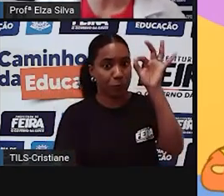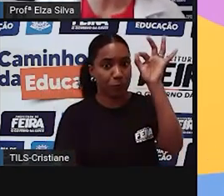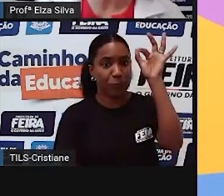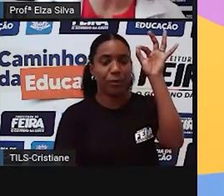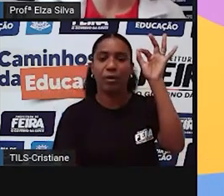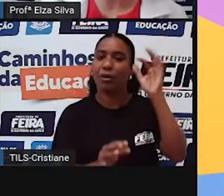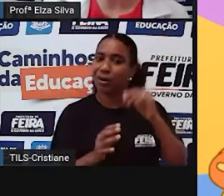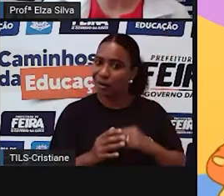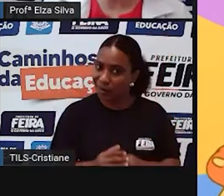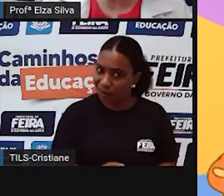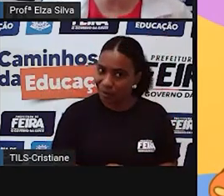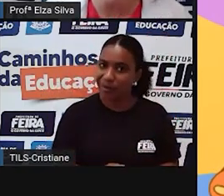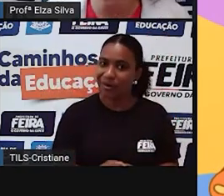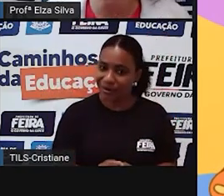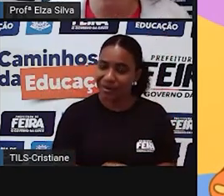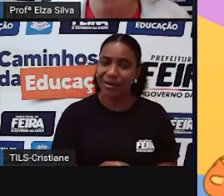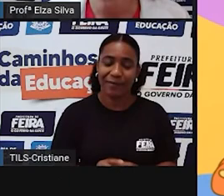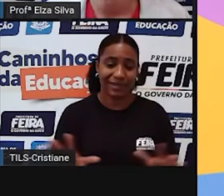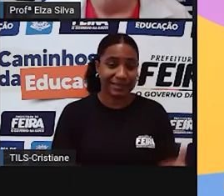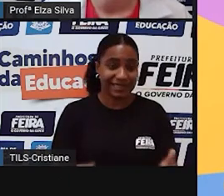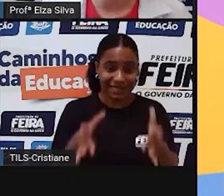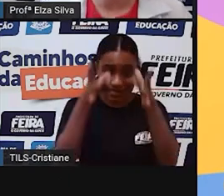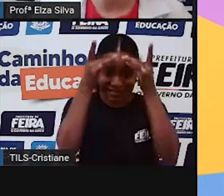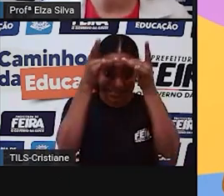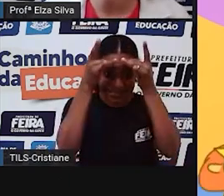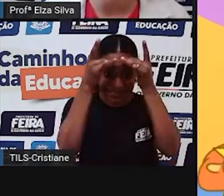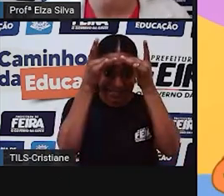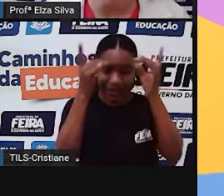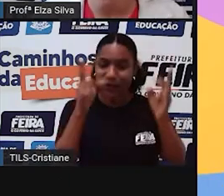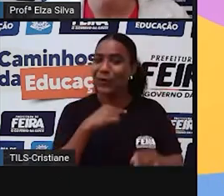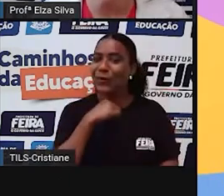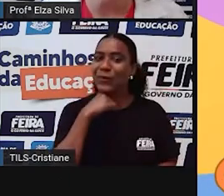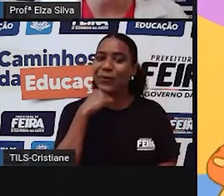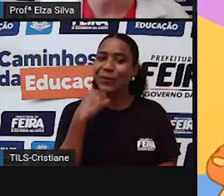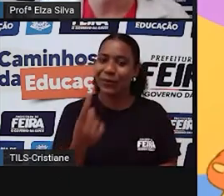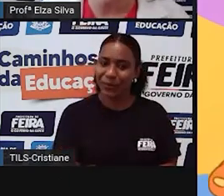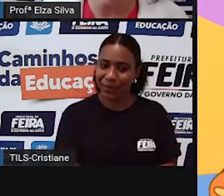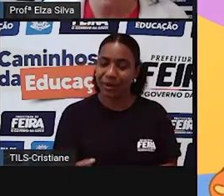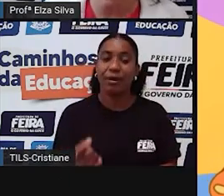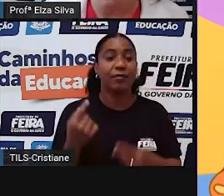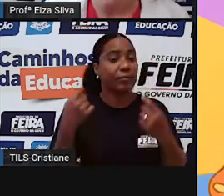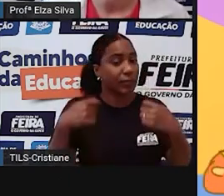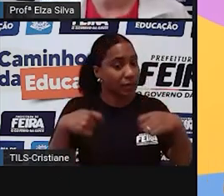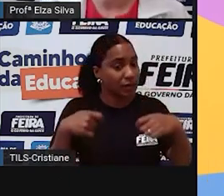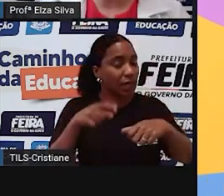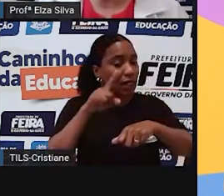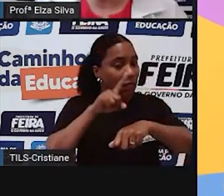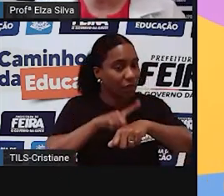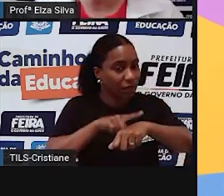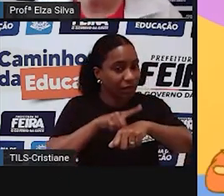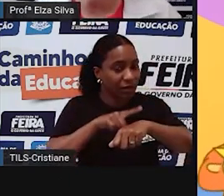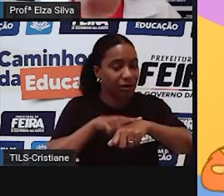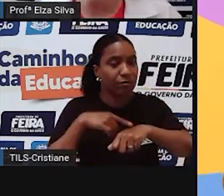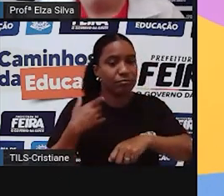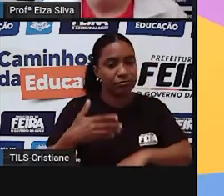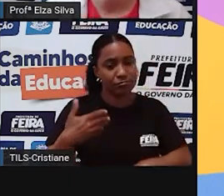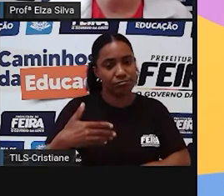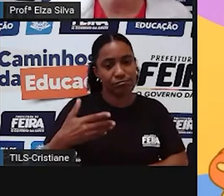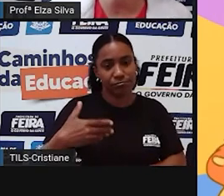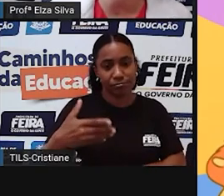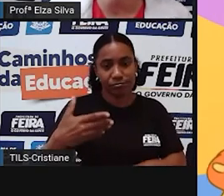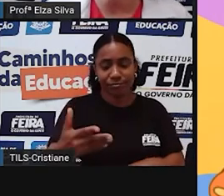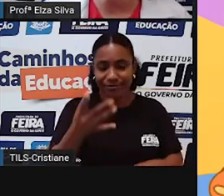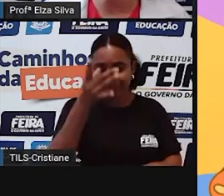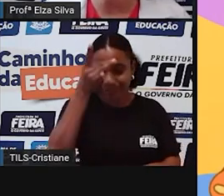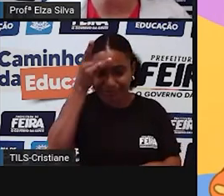claro que vocês não vão se apropriar de todos no mesmo momento, né? Precisa de um tempo. Gradativamente,